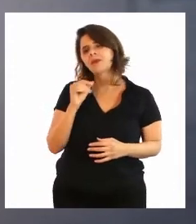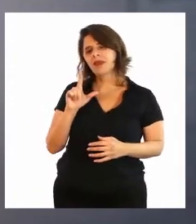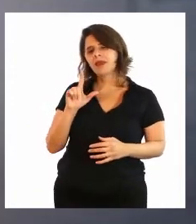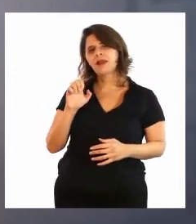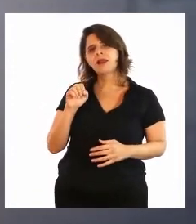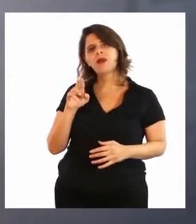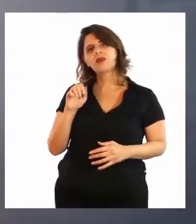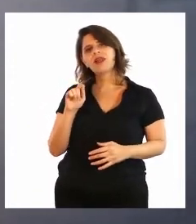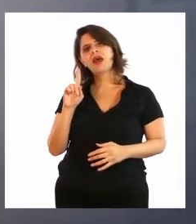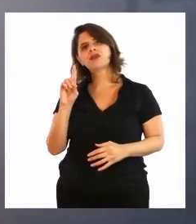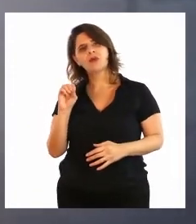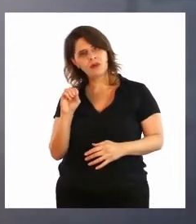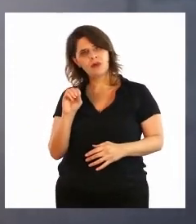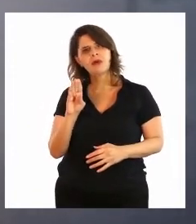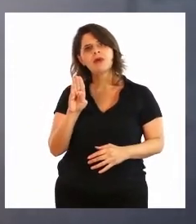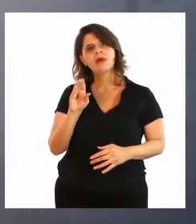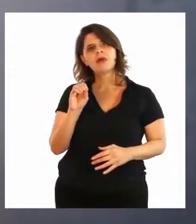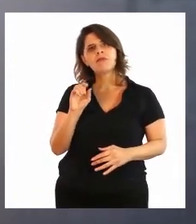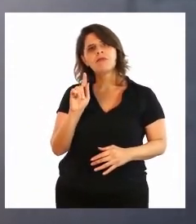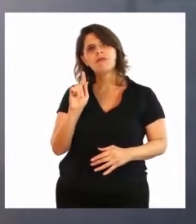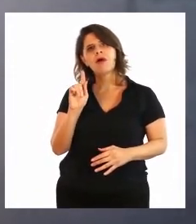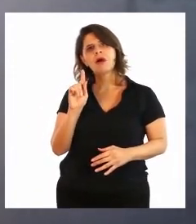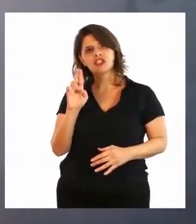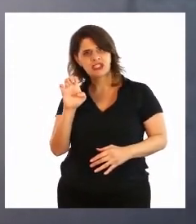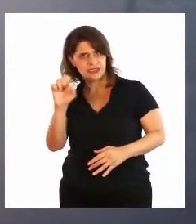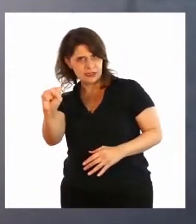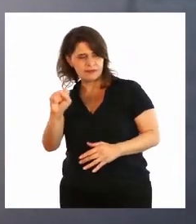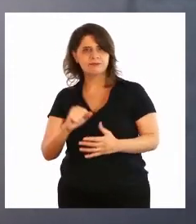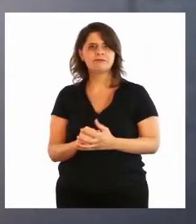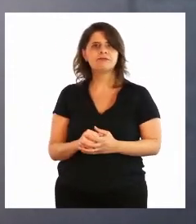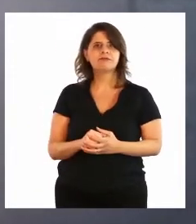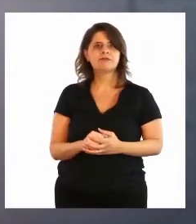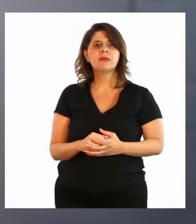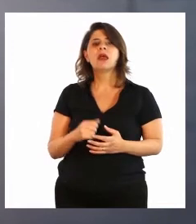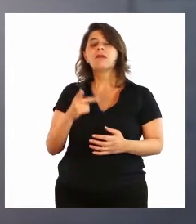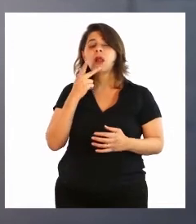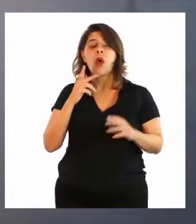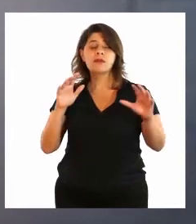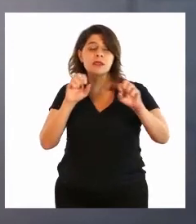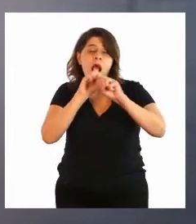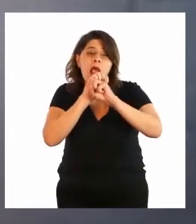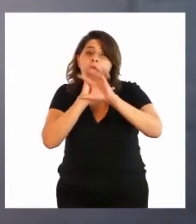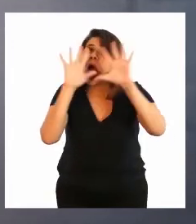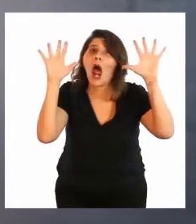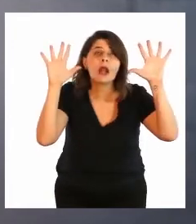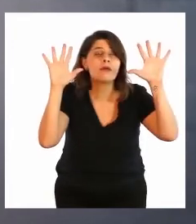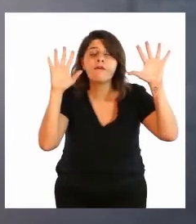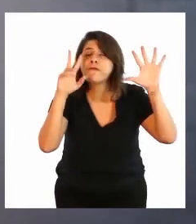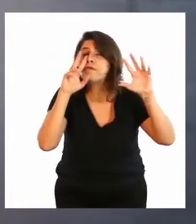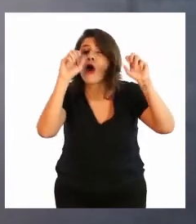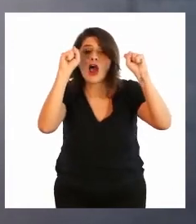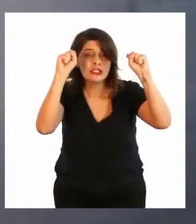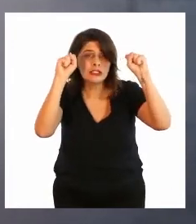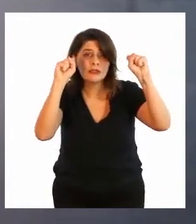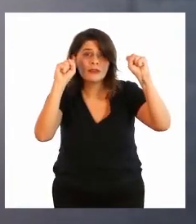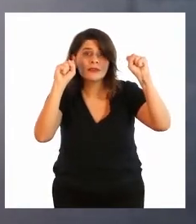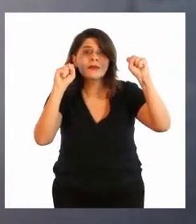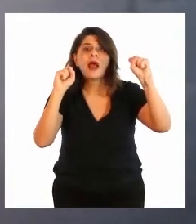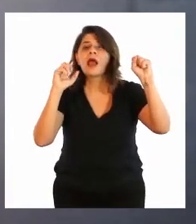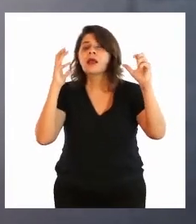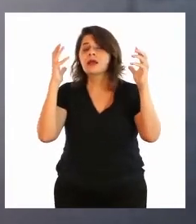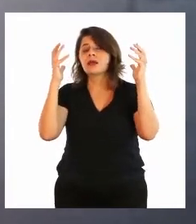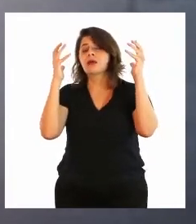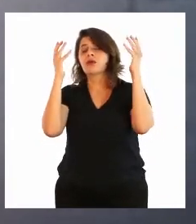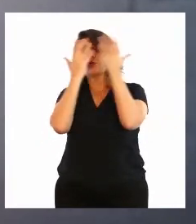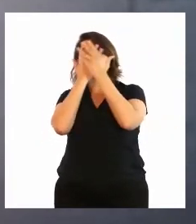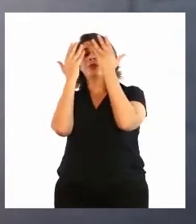comentou: o excesso de claridade cega tanto a escuridão. Lembrei dessa frase do